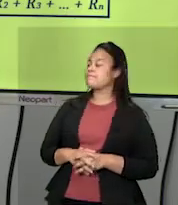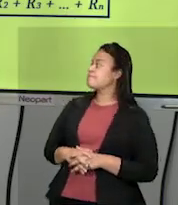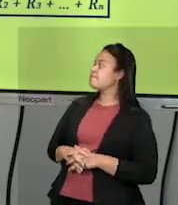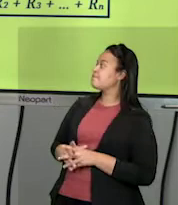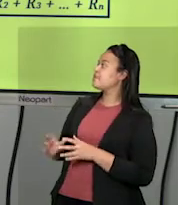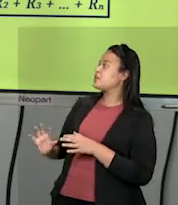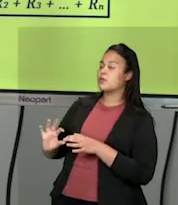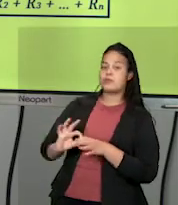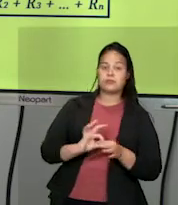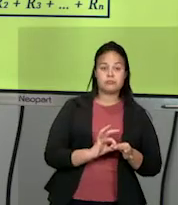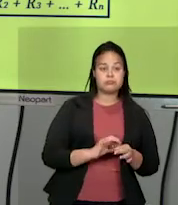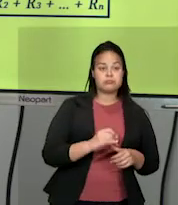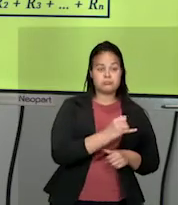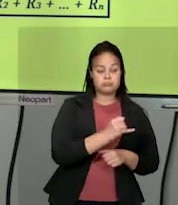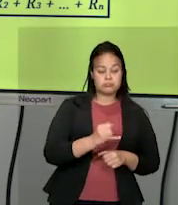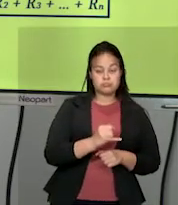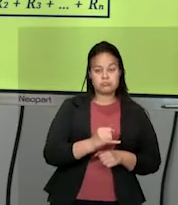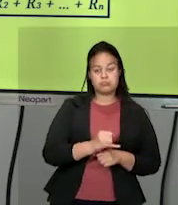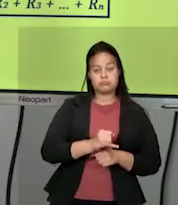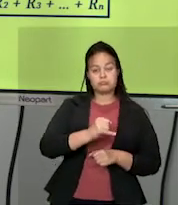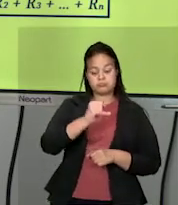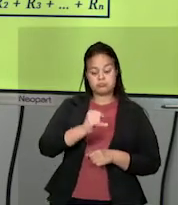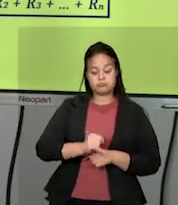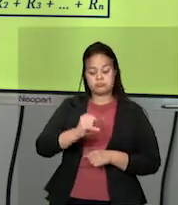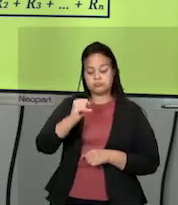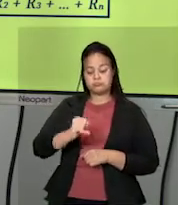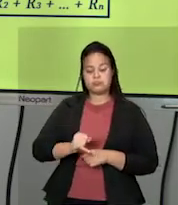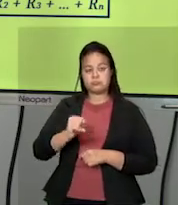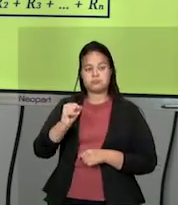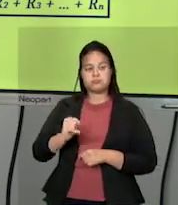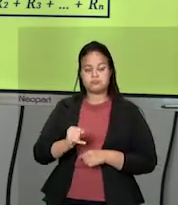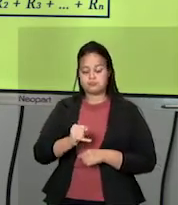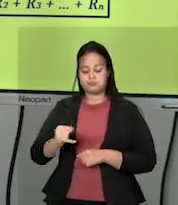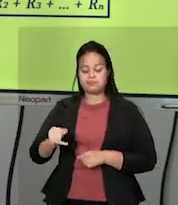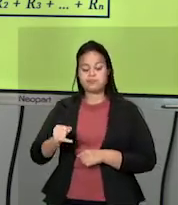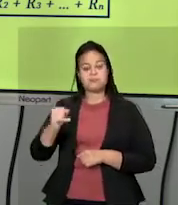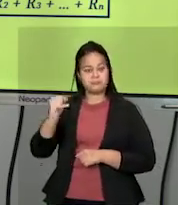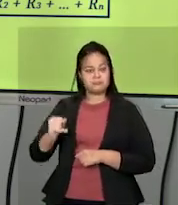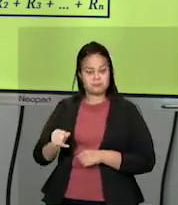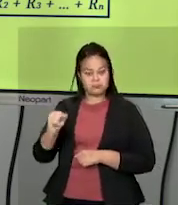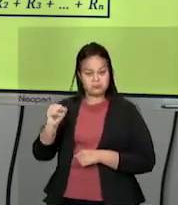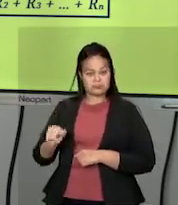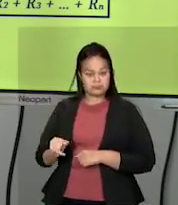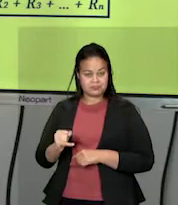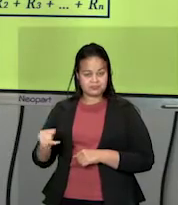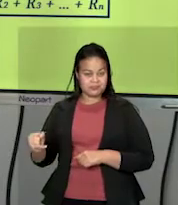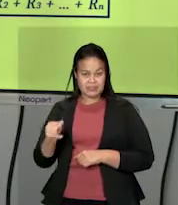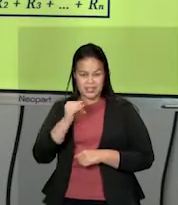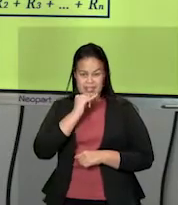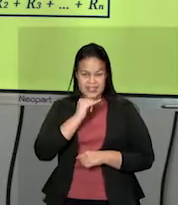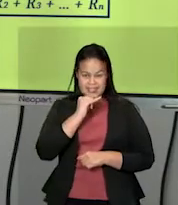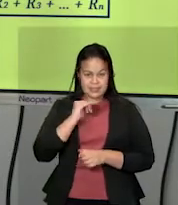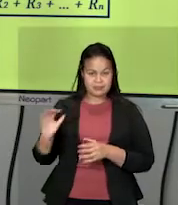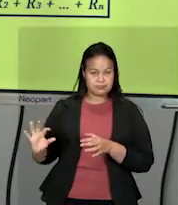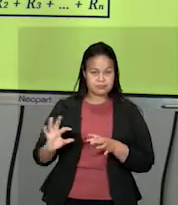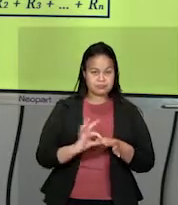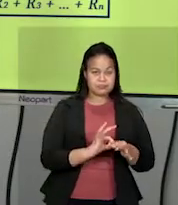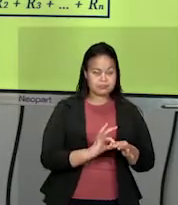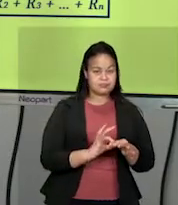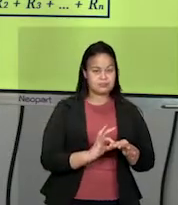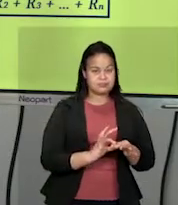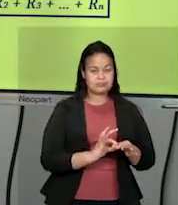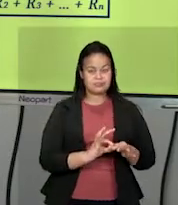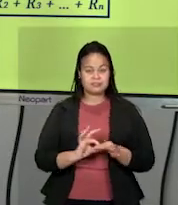Associação de resistores em série. Vamos retomar. Um exemplo da associação de resistores